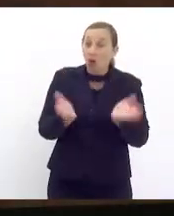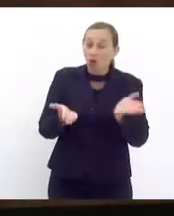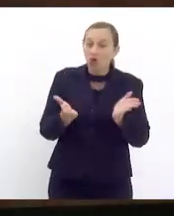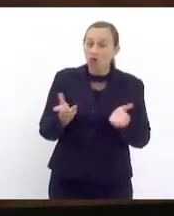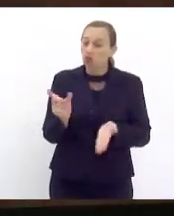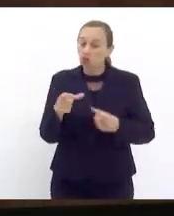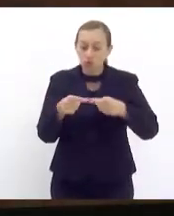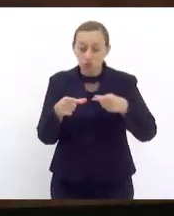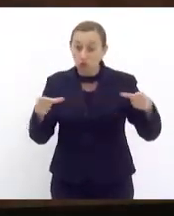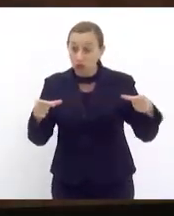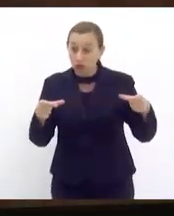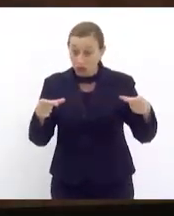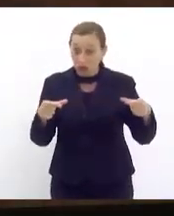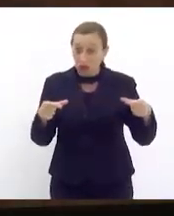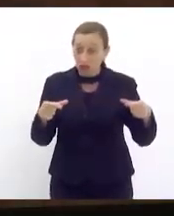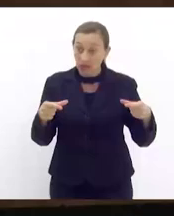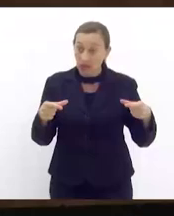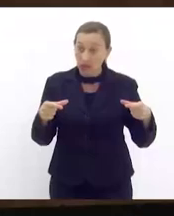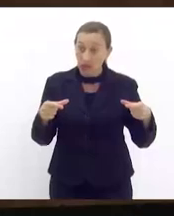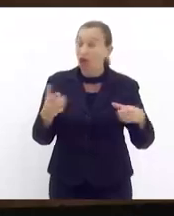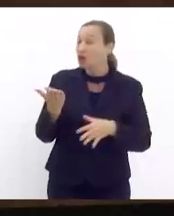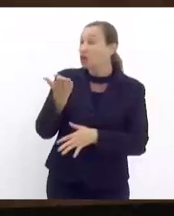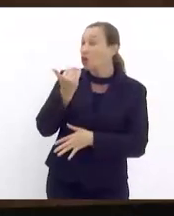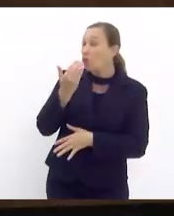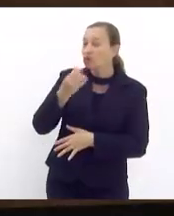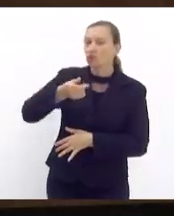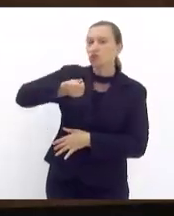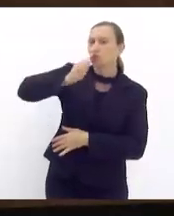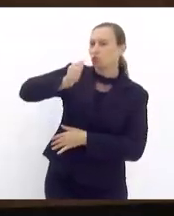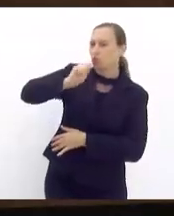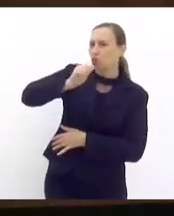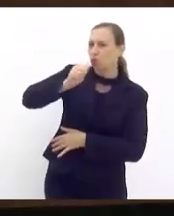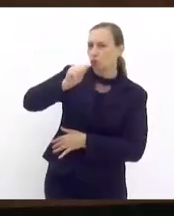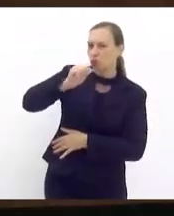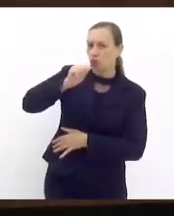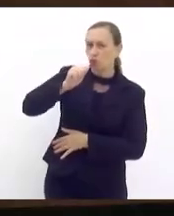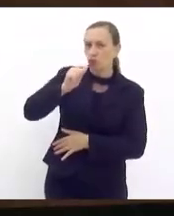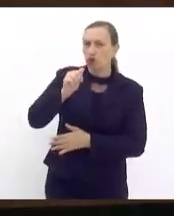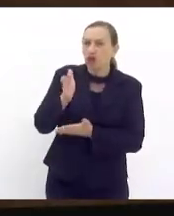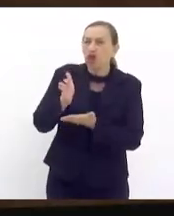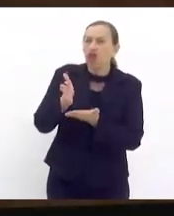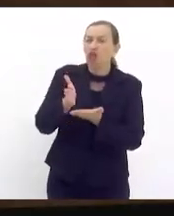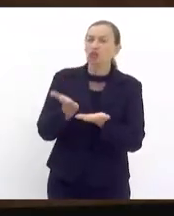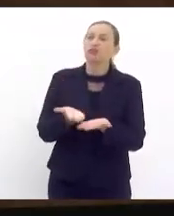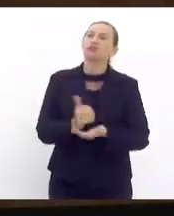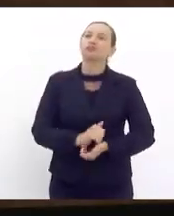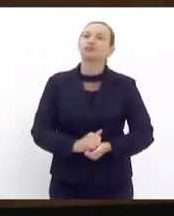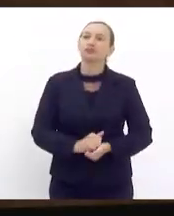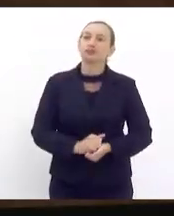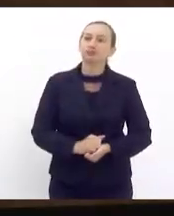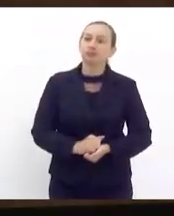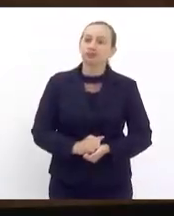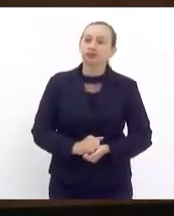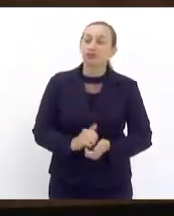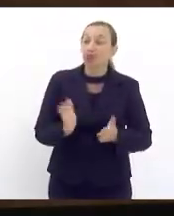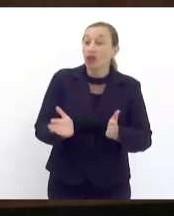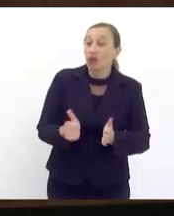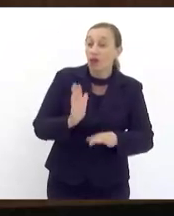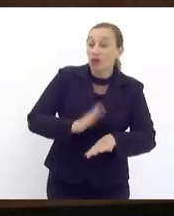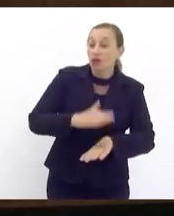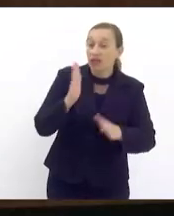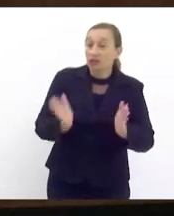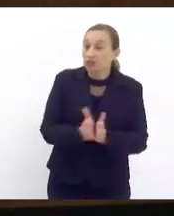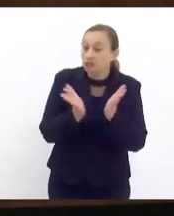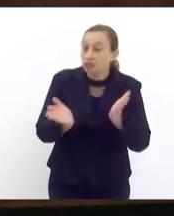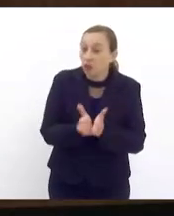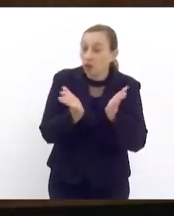ele do ingresso o do seu das comidas e a bebidas vem retirando e tirando a população mais pobre do